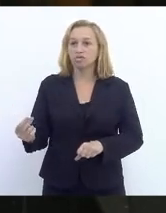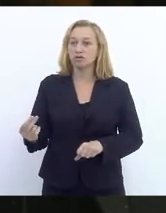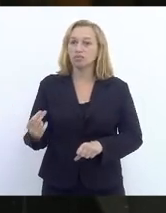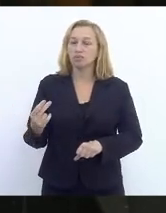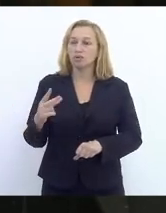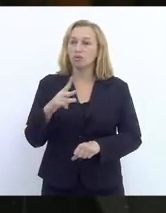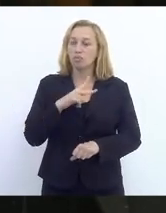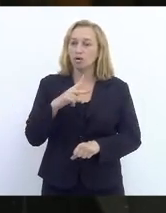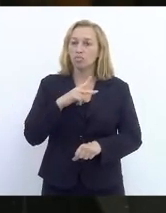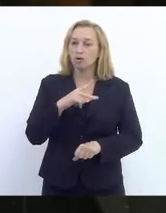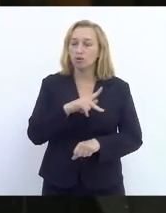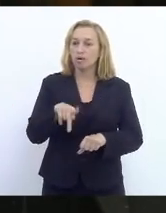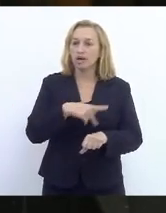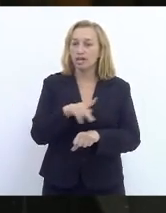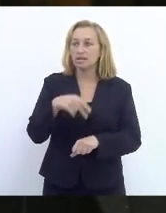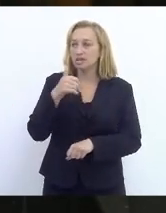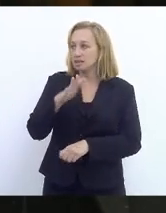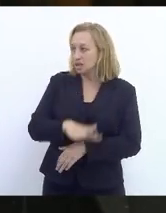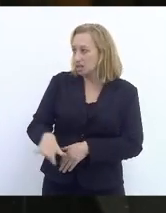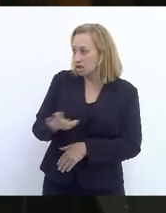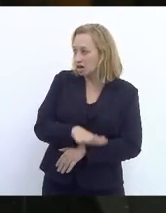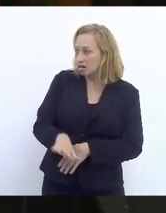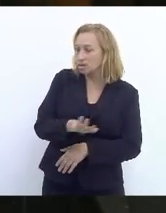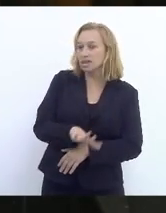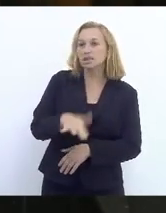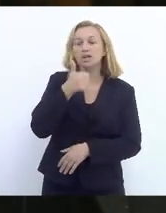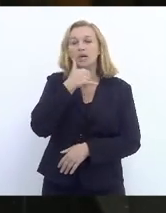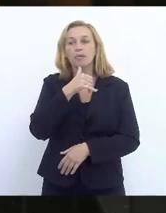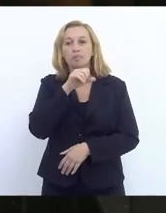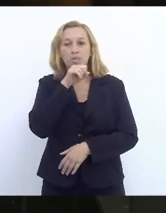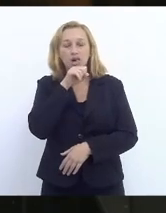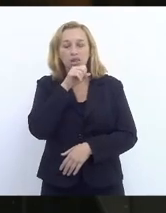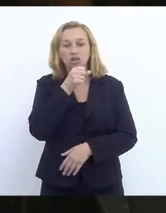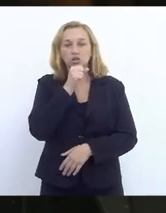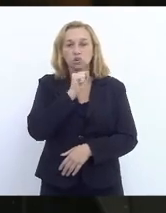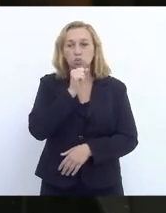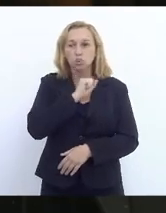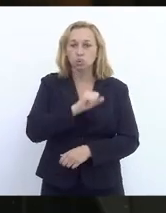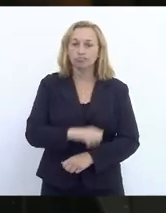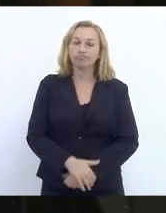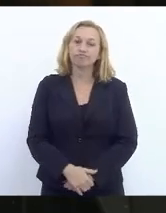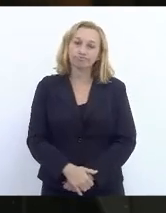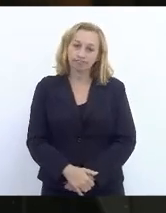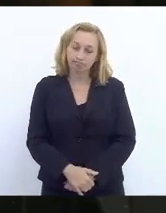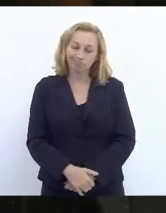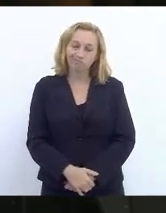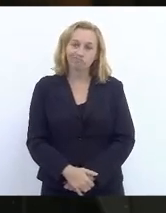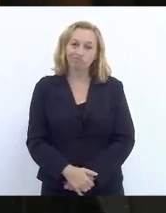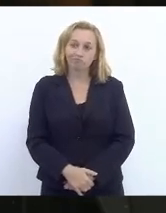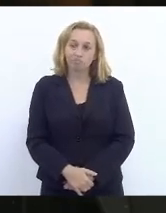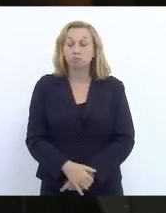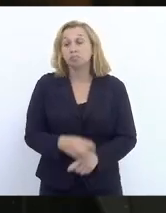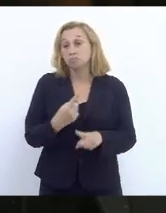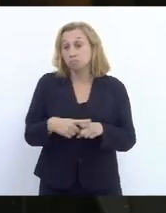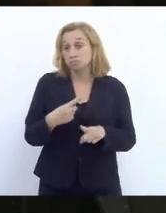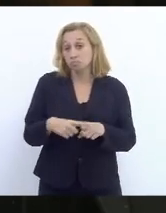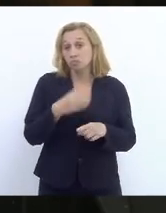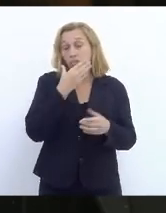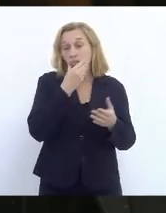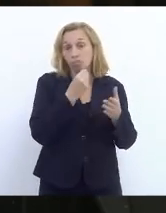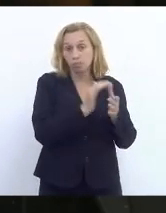mães dessas crianças idosos porque os